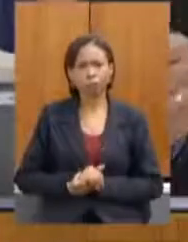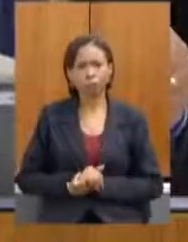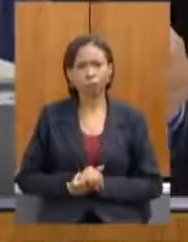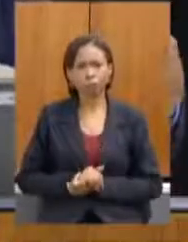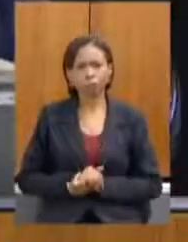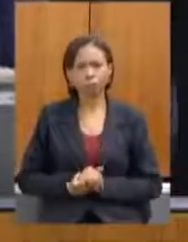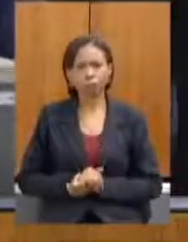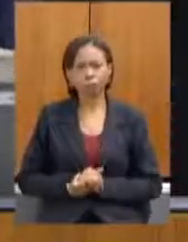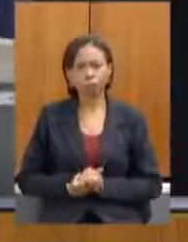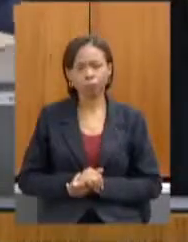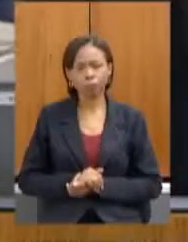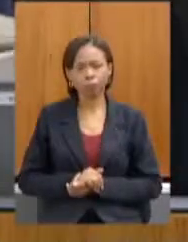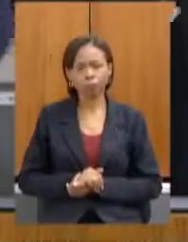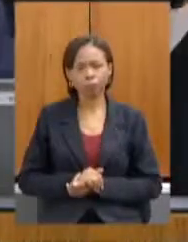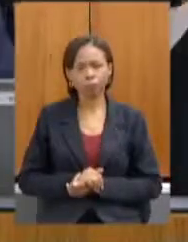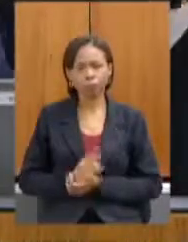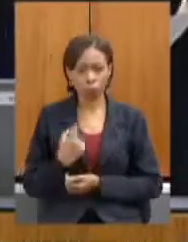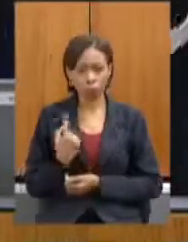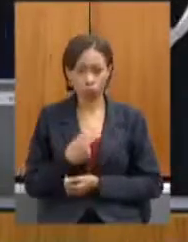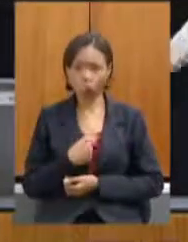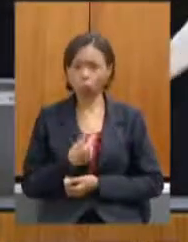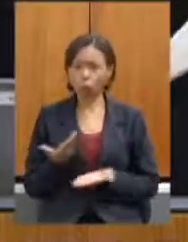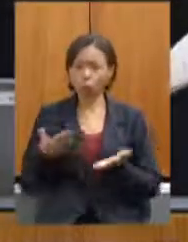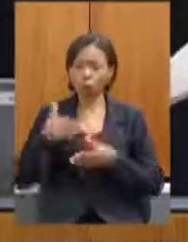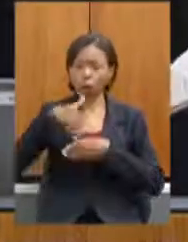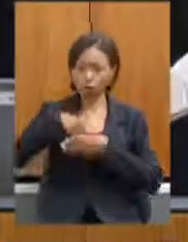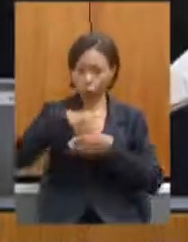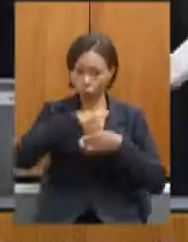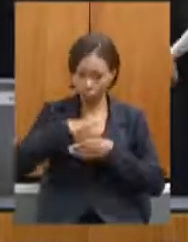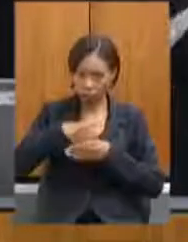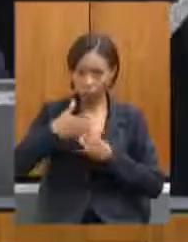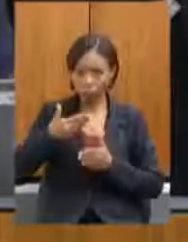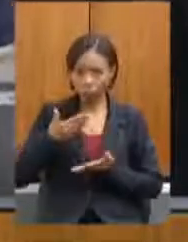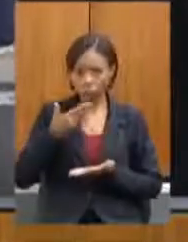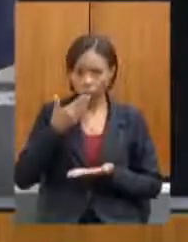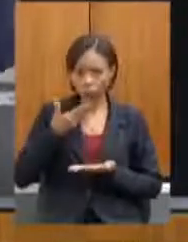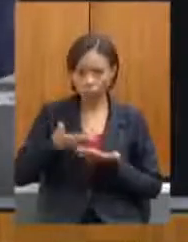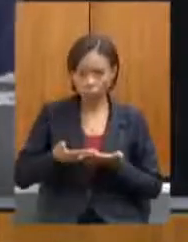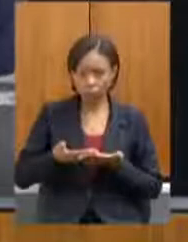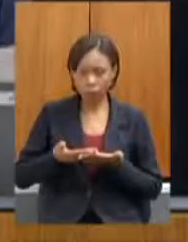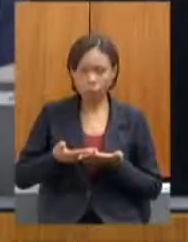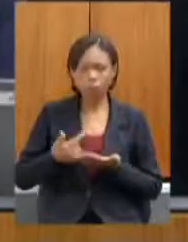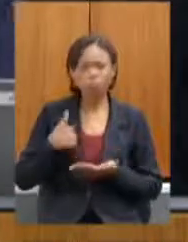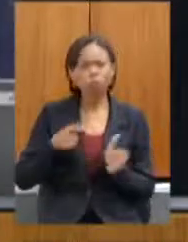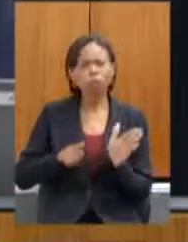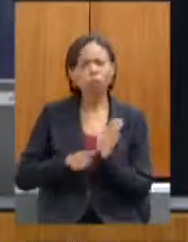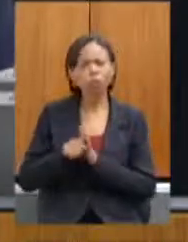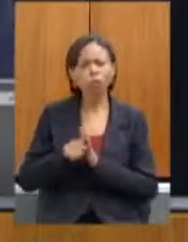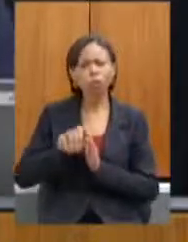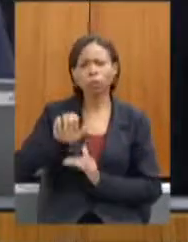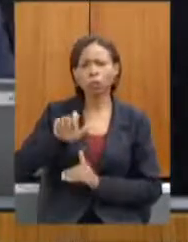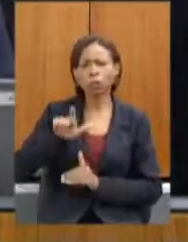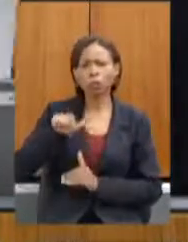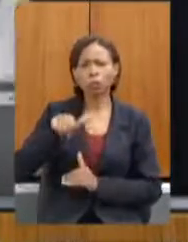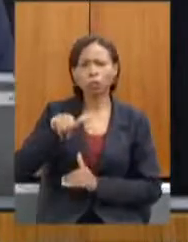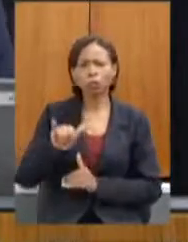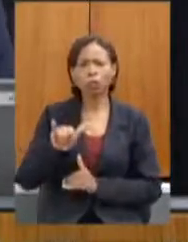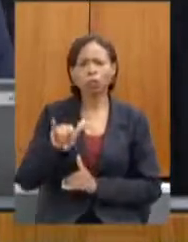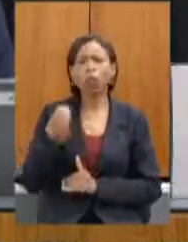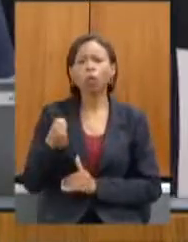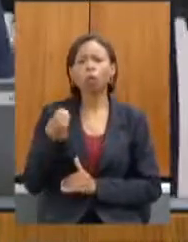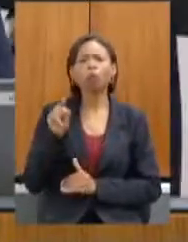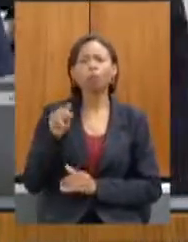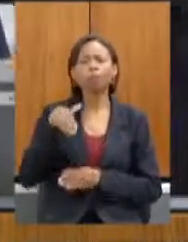o Vamos colocar em votação e que eu indago do doutor ele Tarquínio como